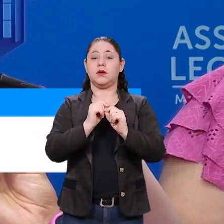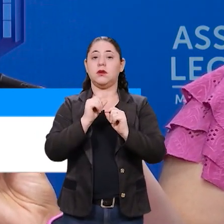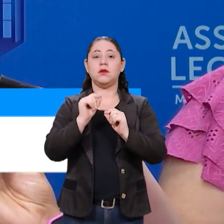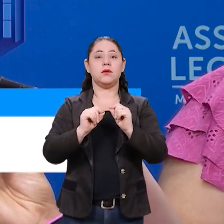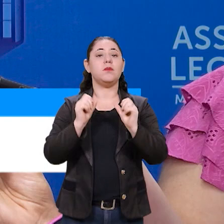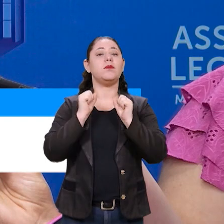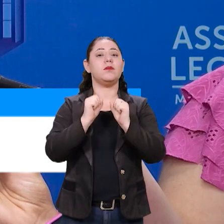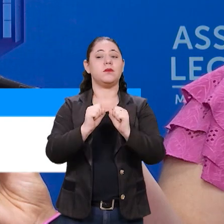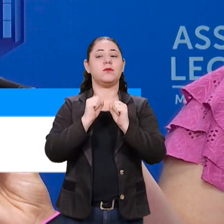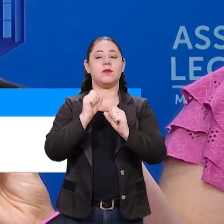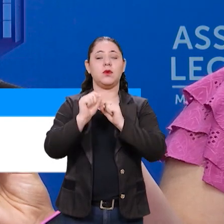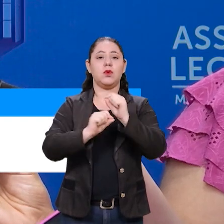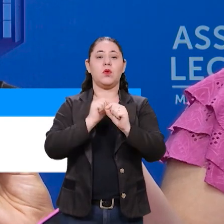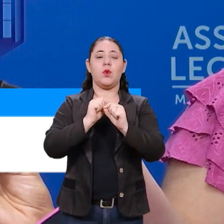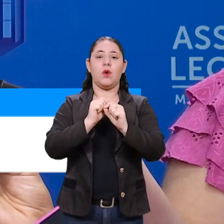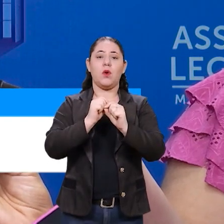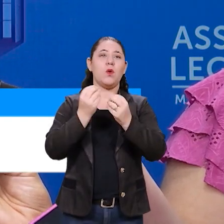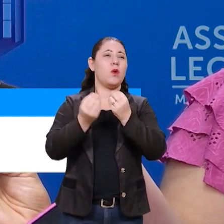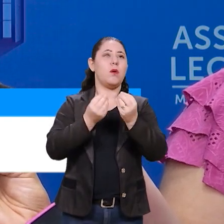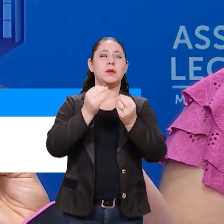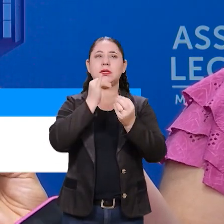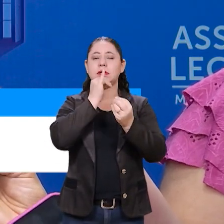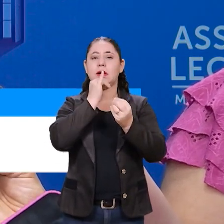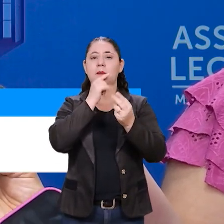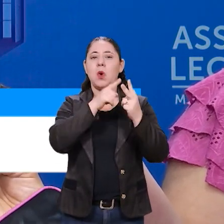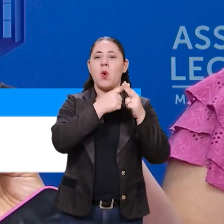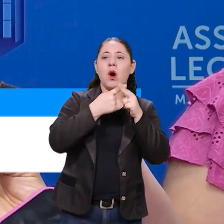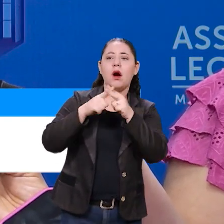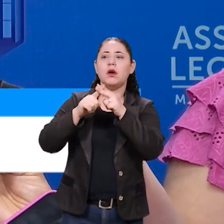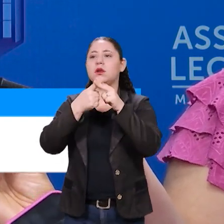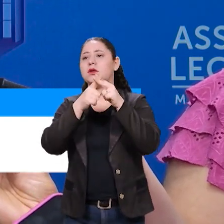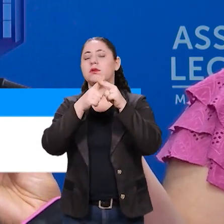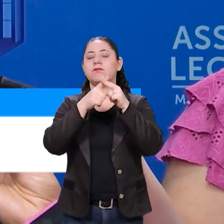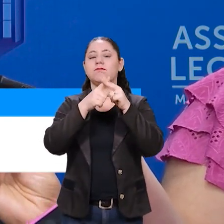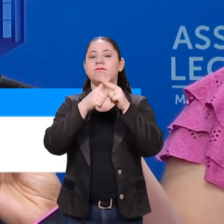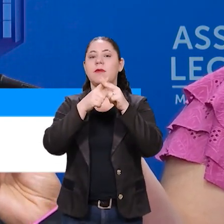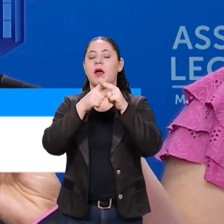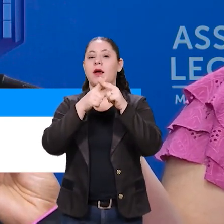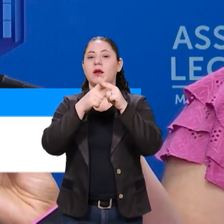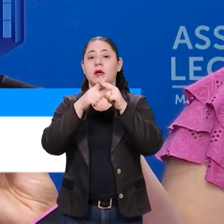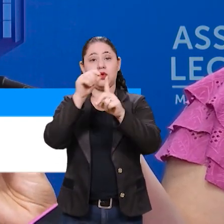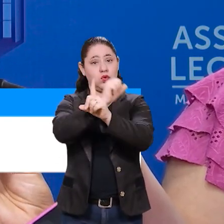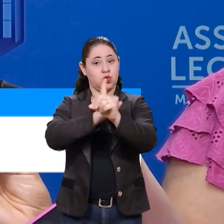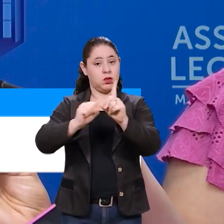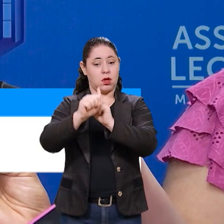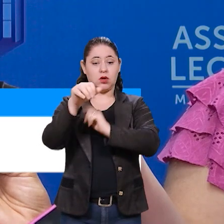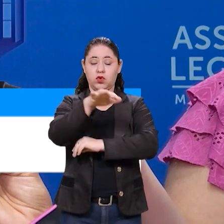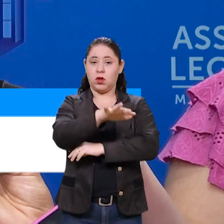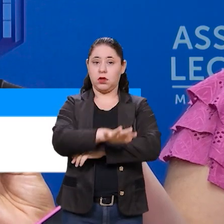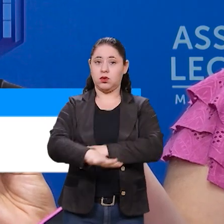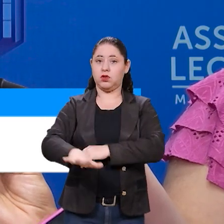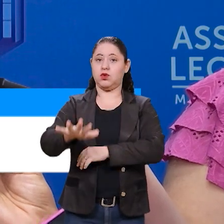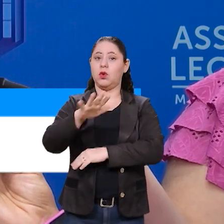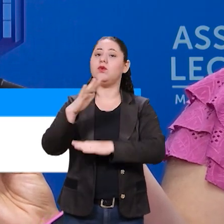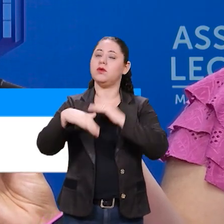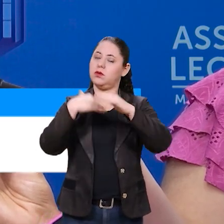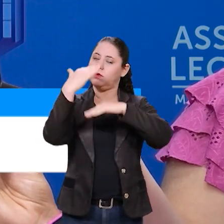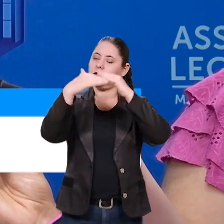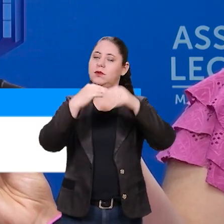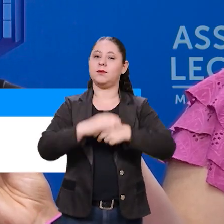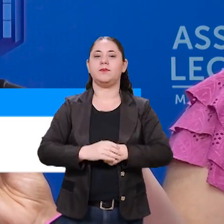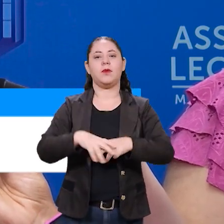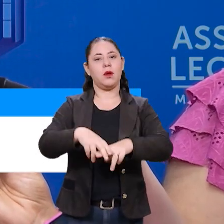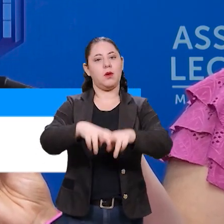desenvolvidas, para que sirva de elemento, de mecanismo para que a sociedade